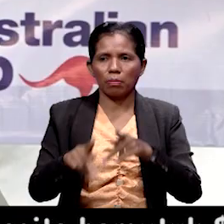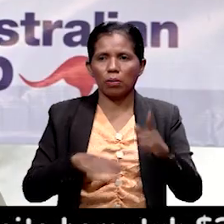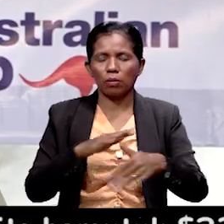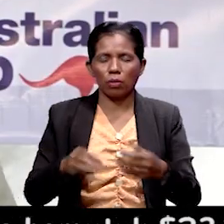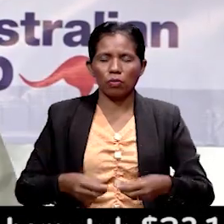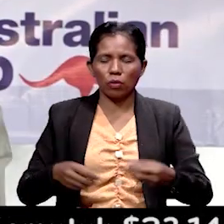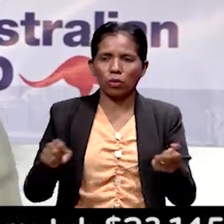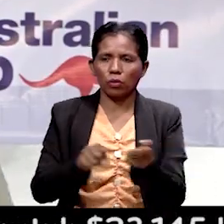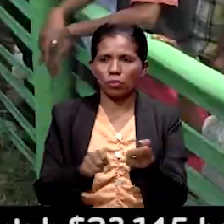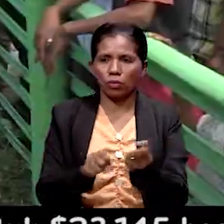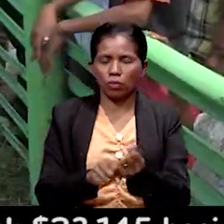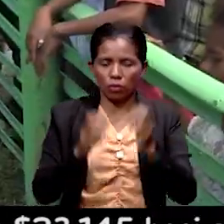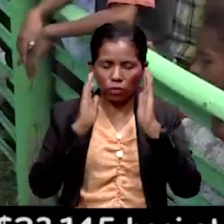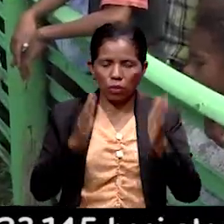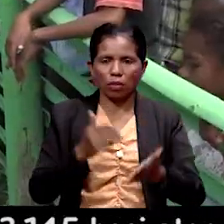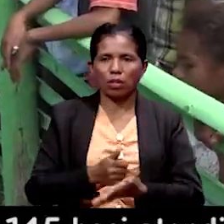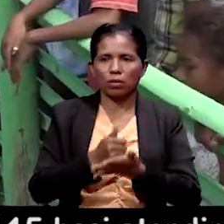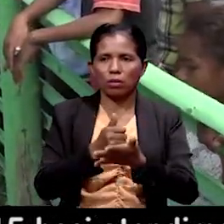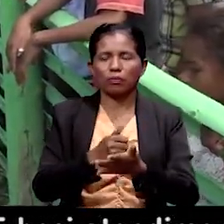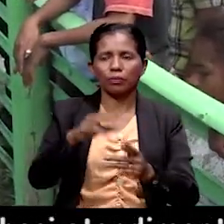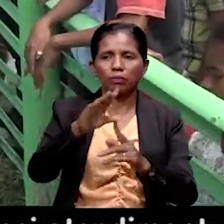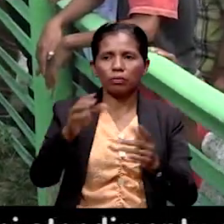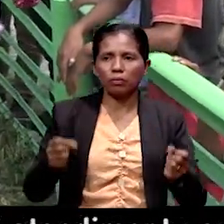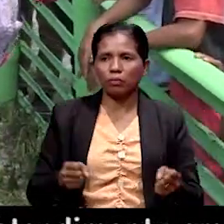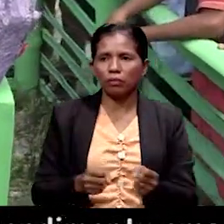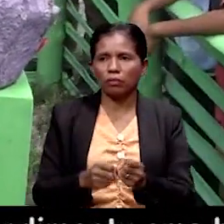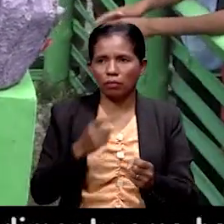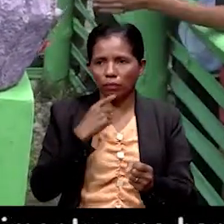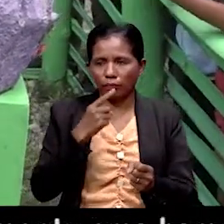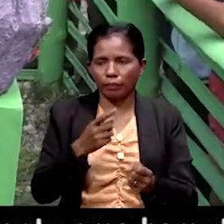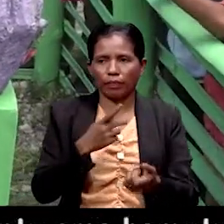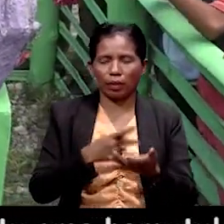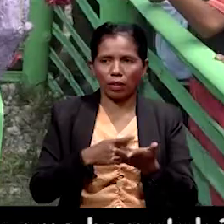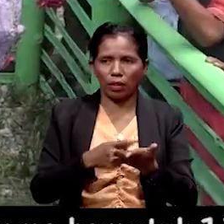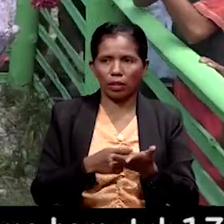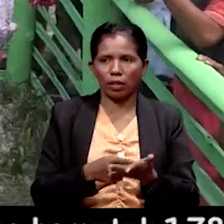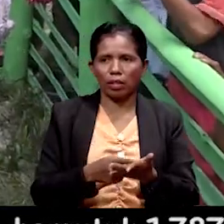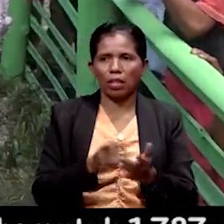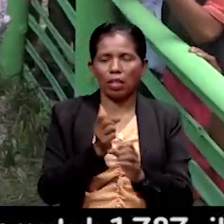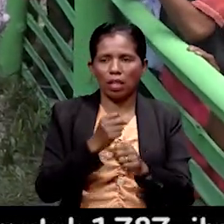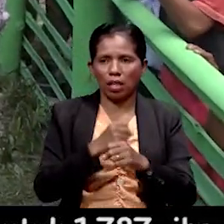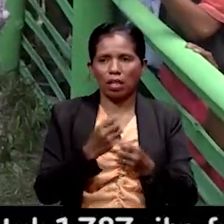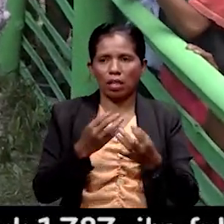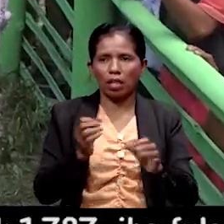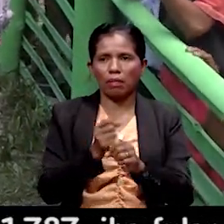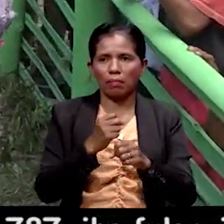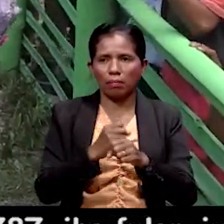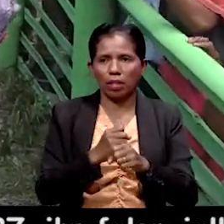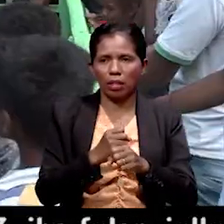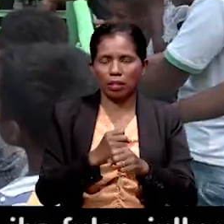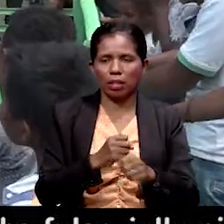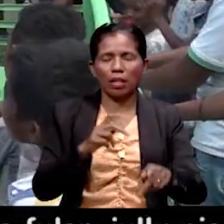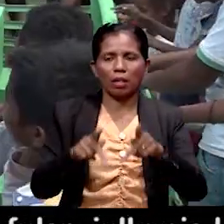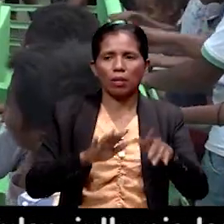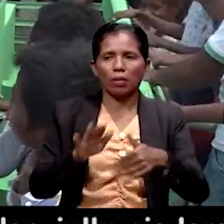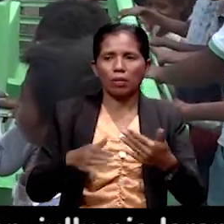contribuição vai dar. Tau mata. Sefe suku te tudak, abel bokase, projeto construção ne beremata ne, bele hakman ona comunidade